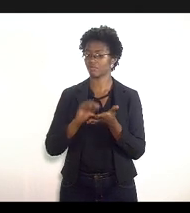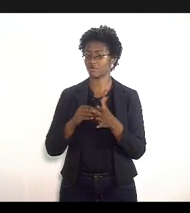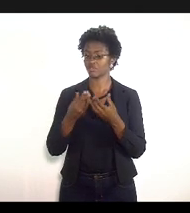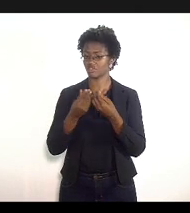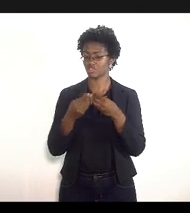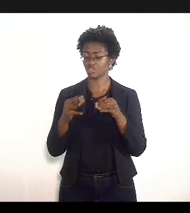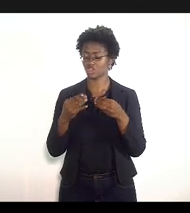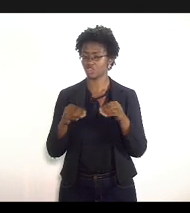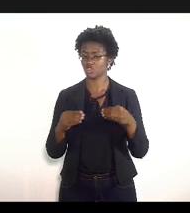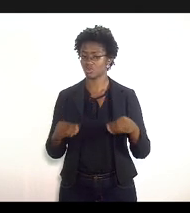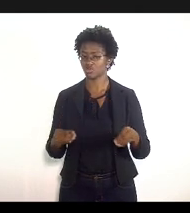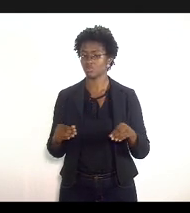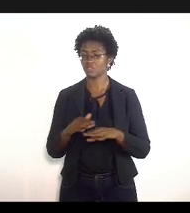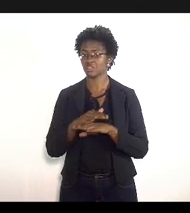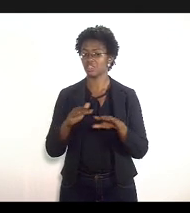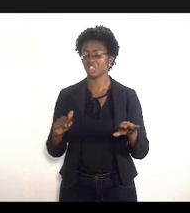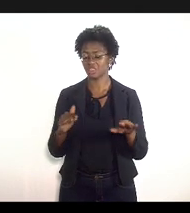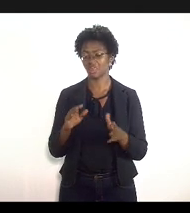pela falta de